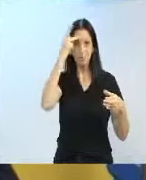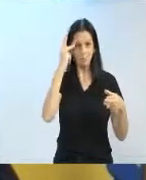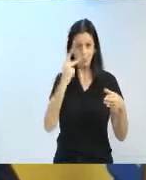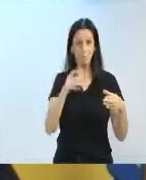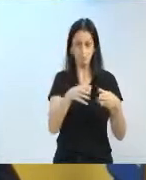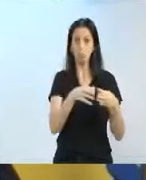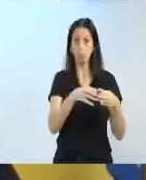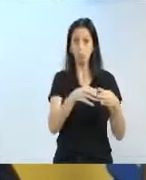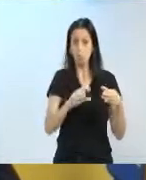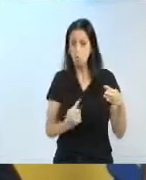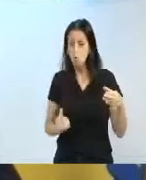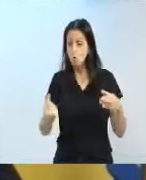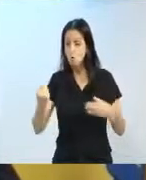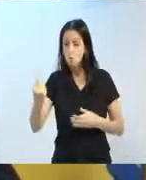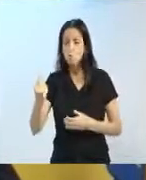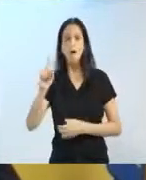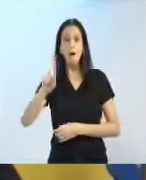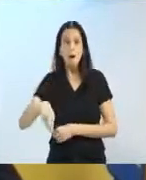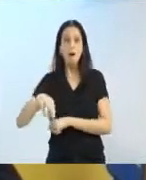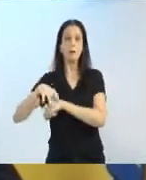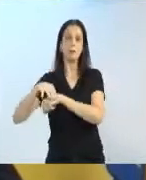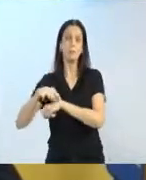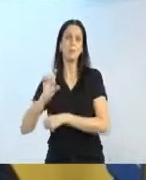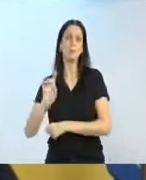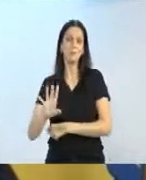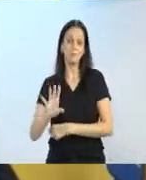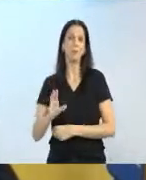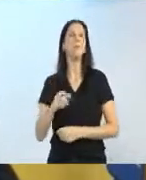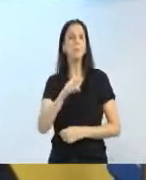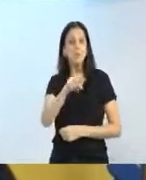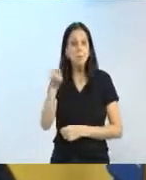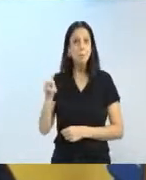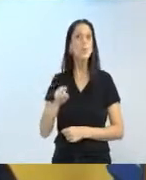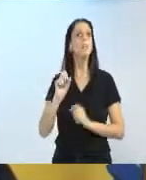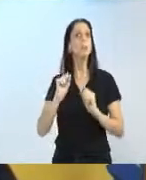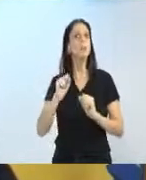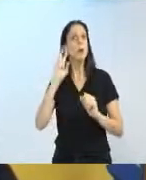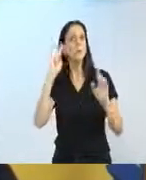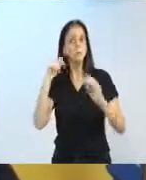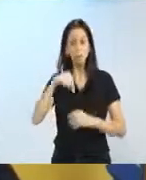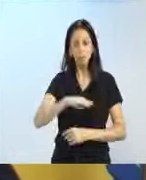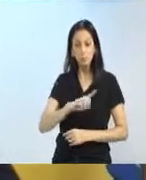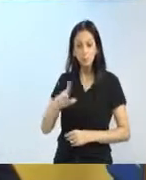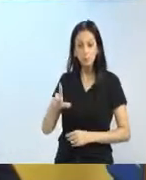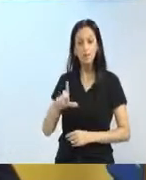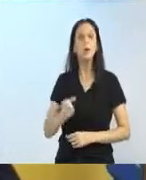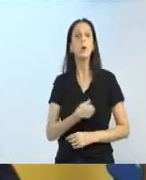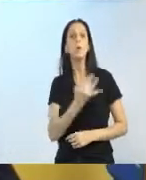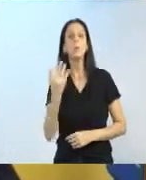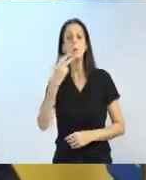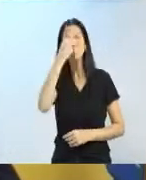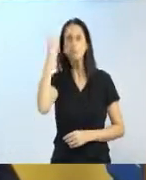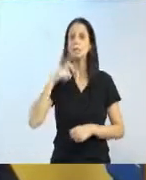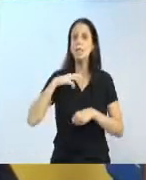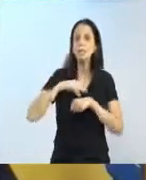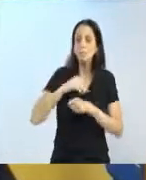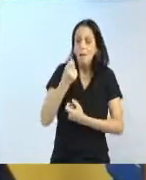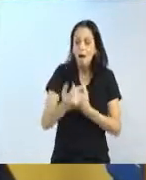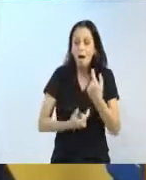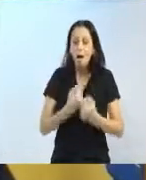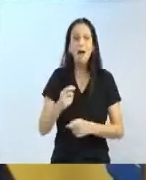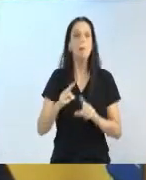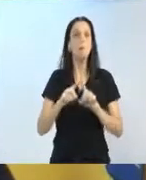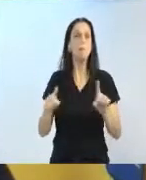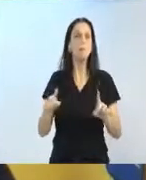significativo, é só você multiplicar, fazer a conta de quantas pessoas em Blumenau têm doenças raras e muitas vezes não são